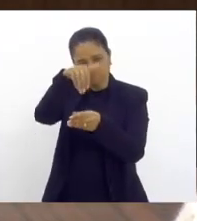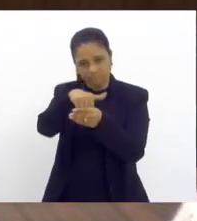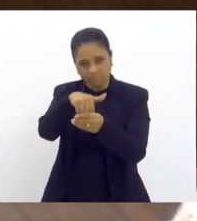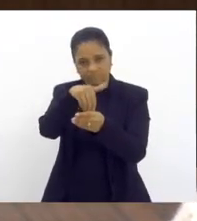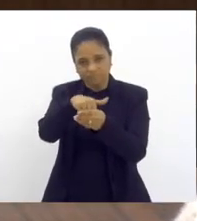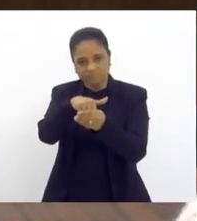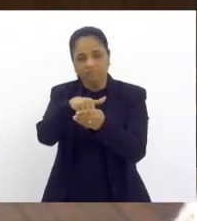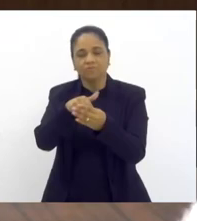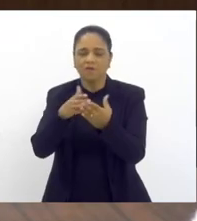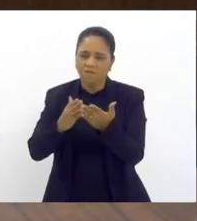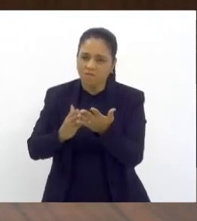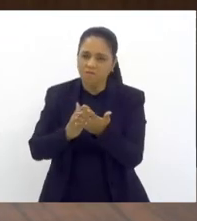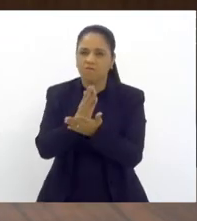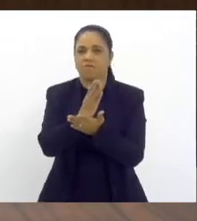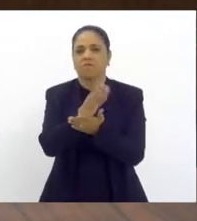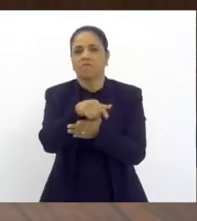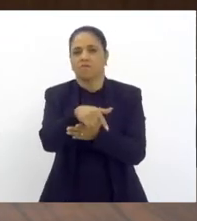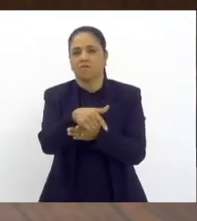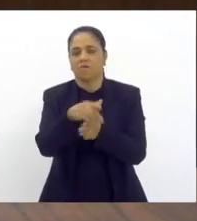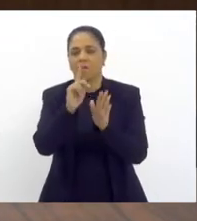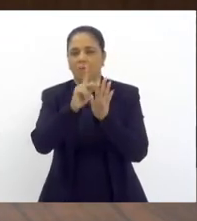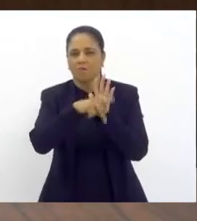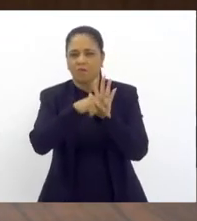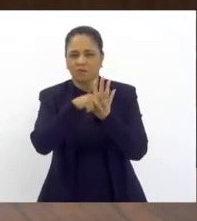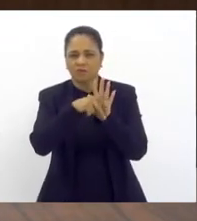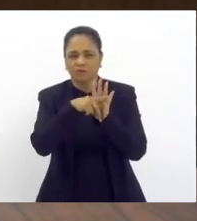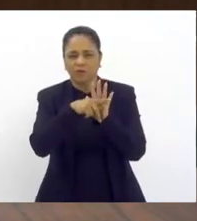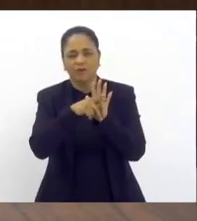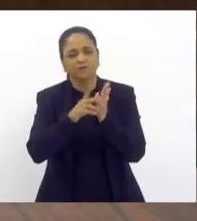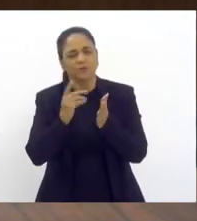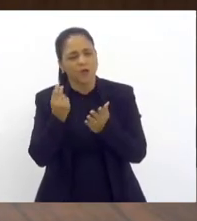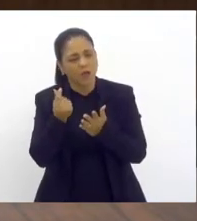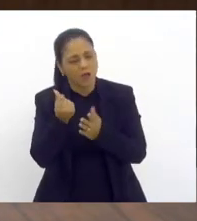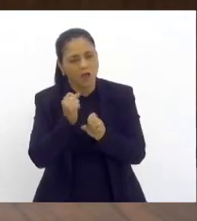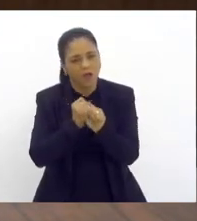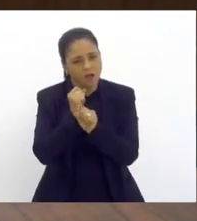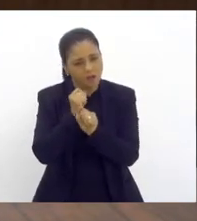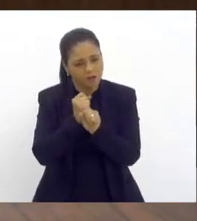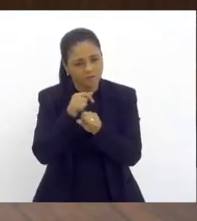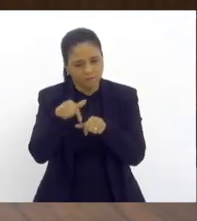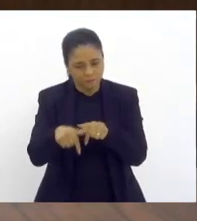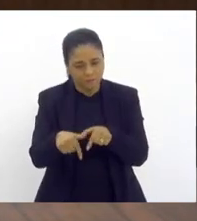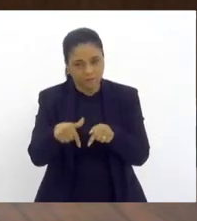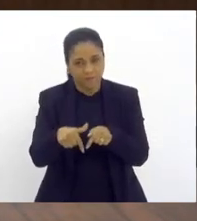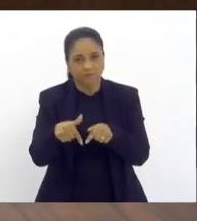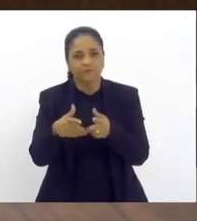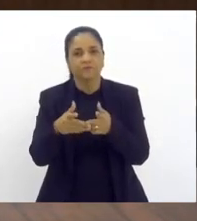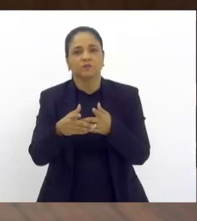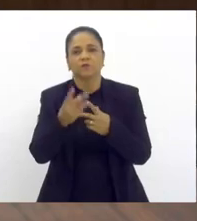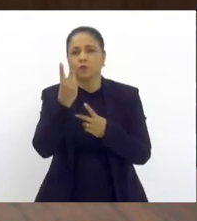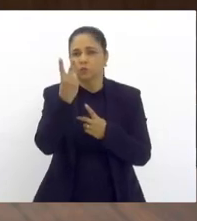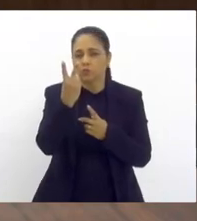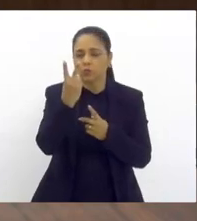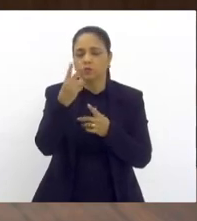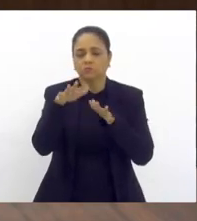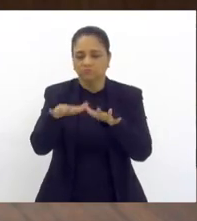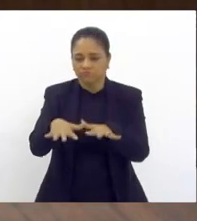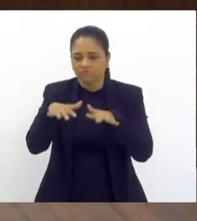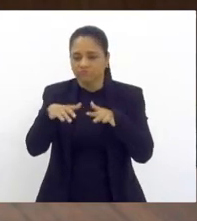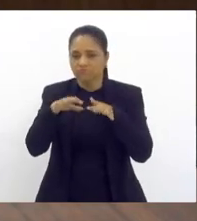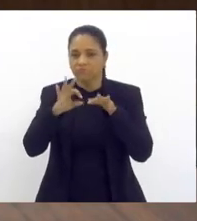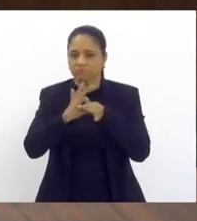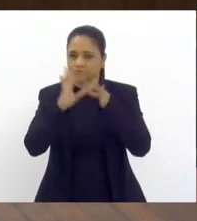É um projeto já de bastante tempo tramitando na casa e nós conseguimos realizar duas audiências públicas para tratar dessa